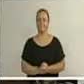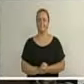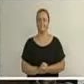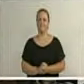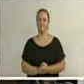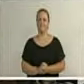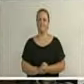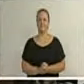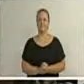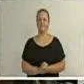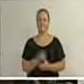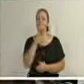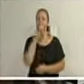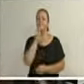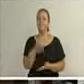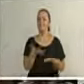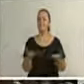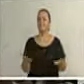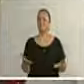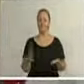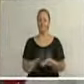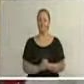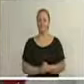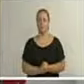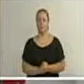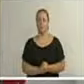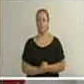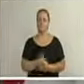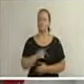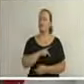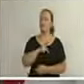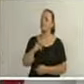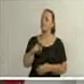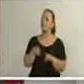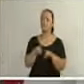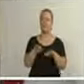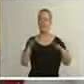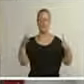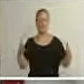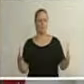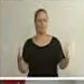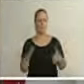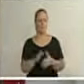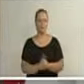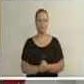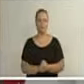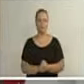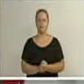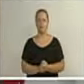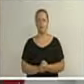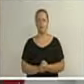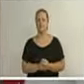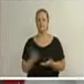Muito boa tarde. Boa tarde, presidente Mário Debran, membros da mesa diretora. Muito boa tarde, senhores vereadores. Uma boa tarde especial a quem nos acompanha